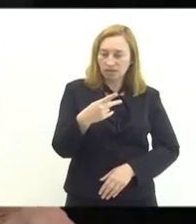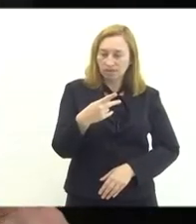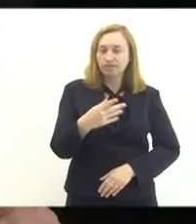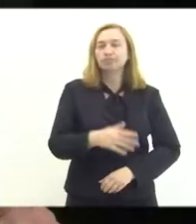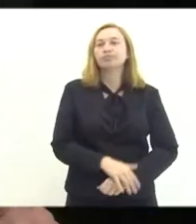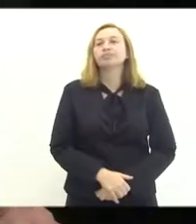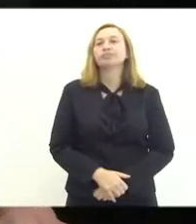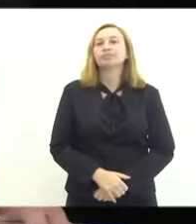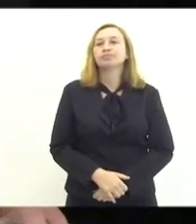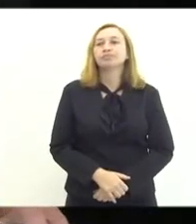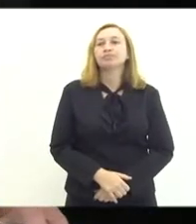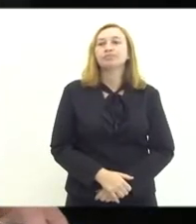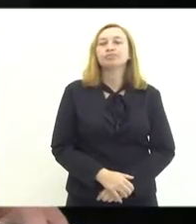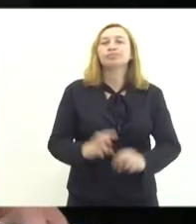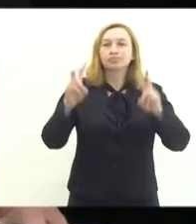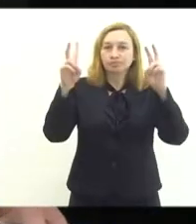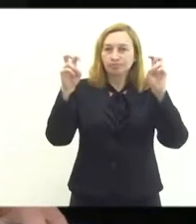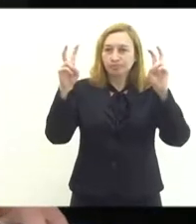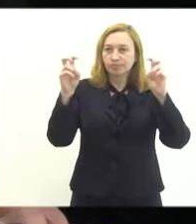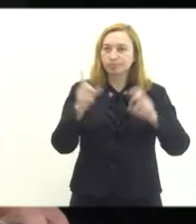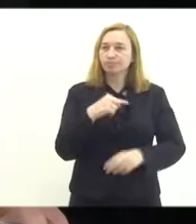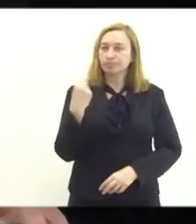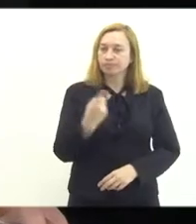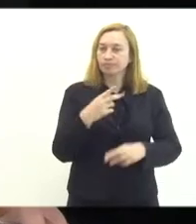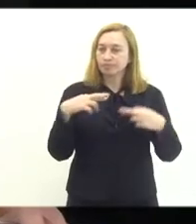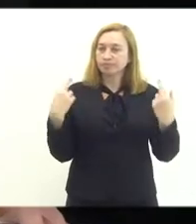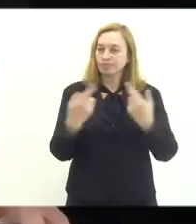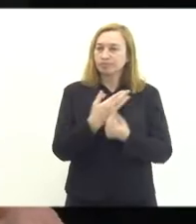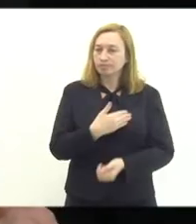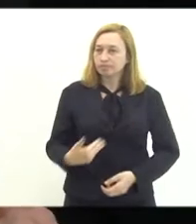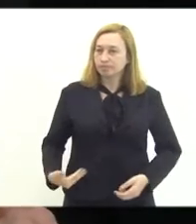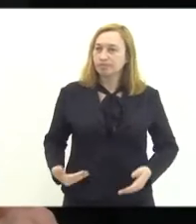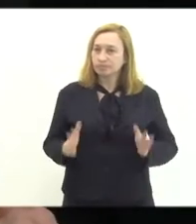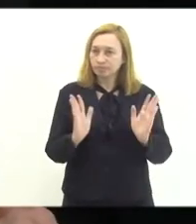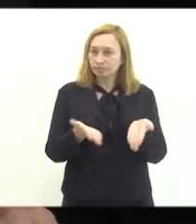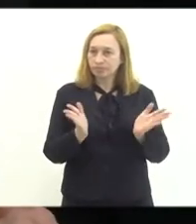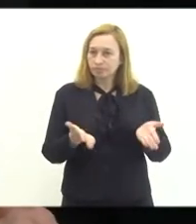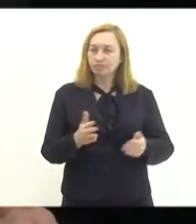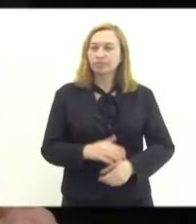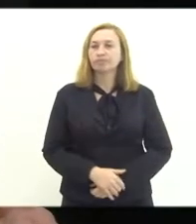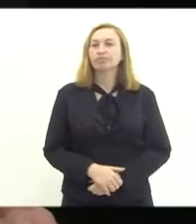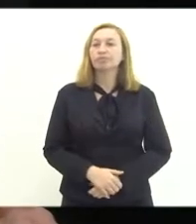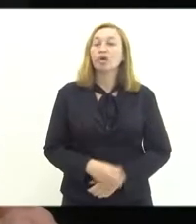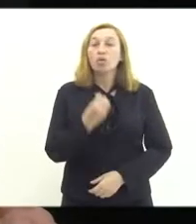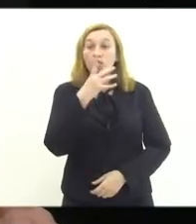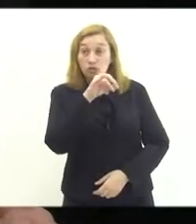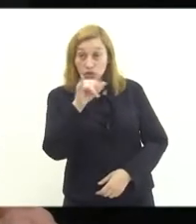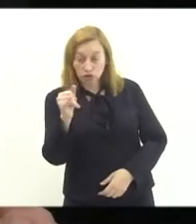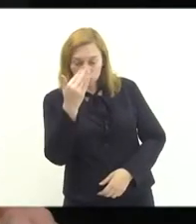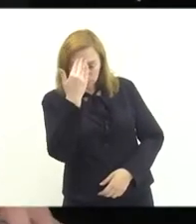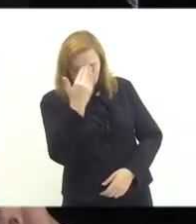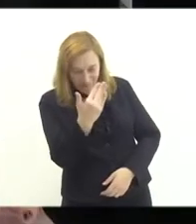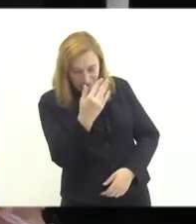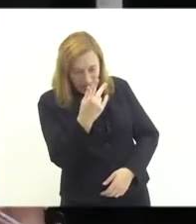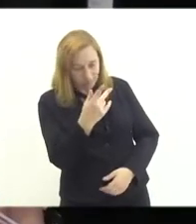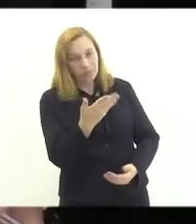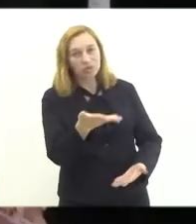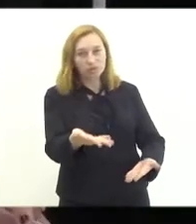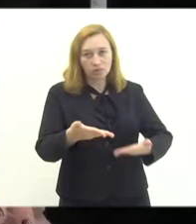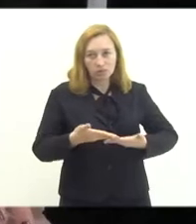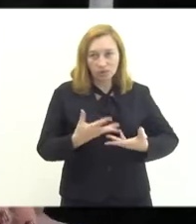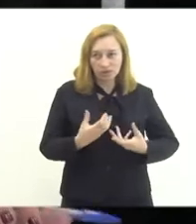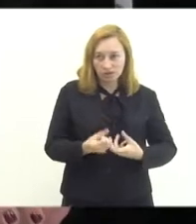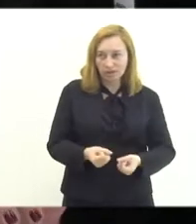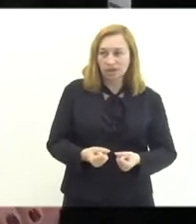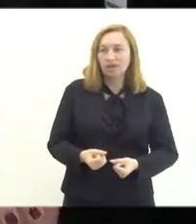possa fazer o uso da palavra mediante o tema da nossa audiência de hoje já de quero dar o bom dia em outro obrigado por aceitar nosso convite